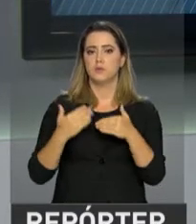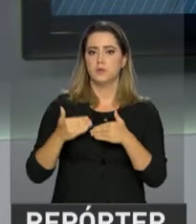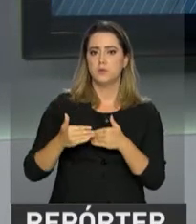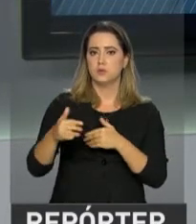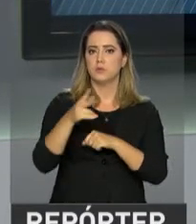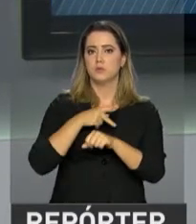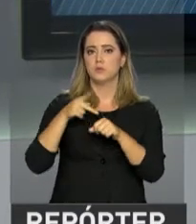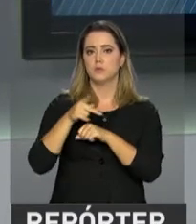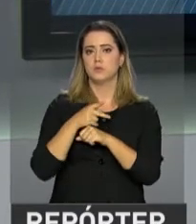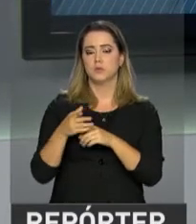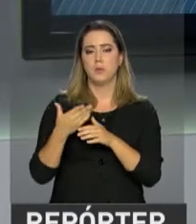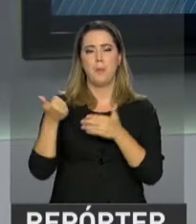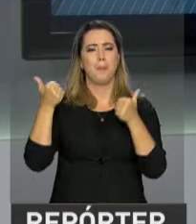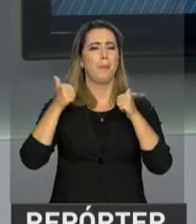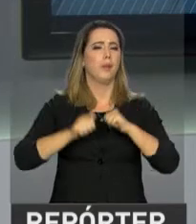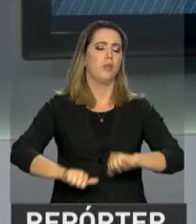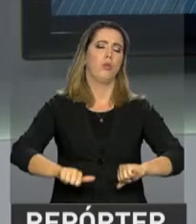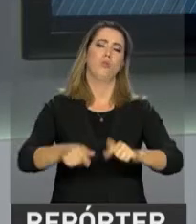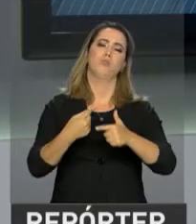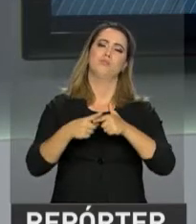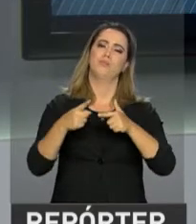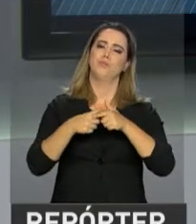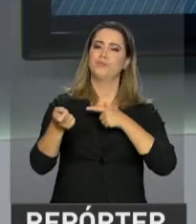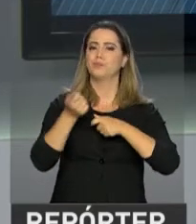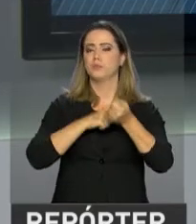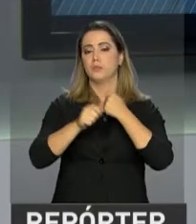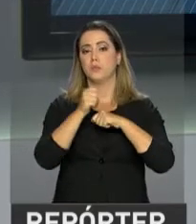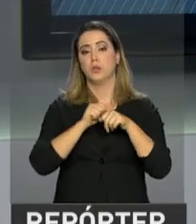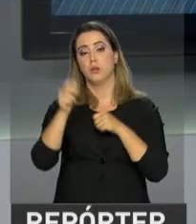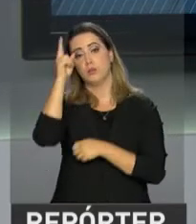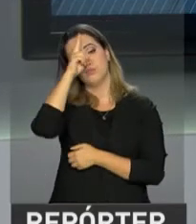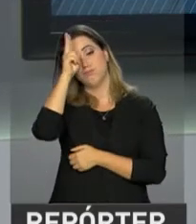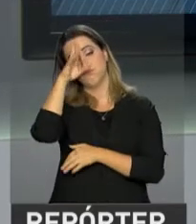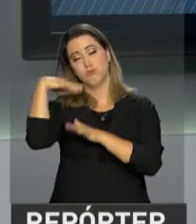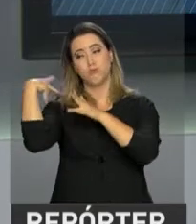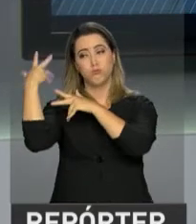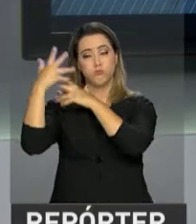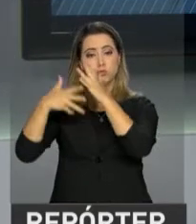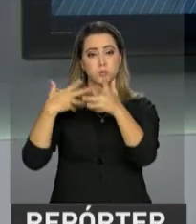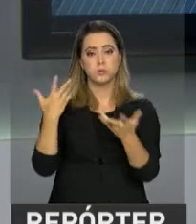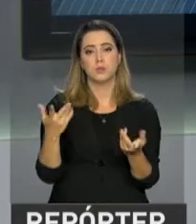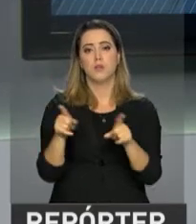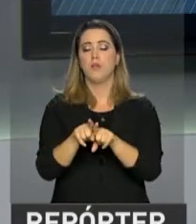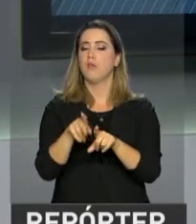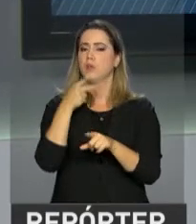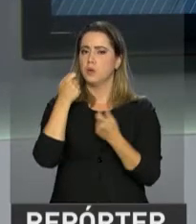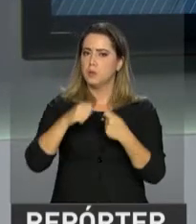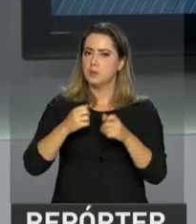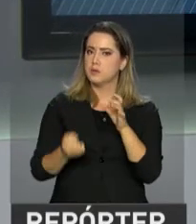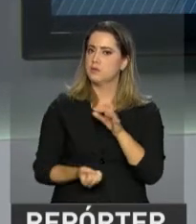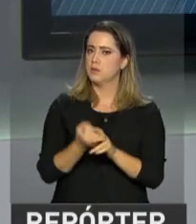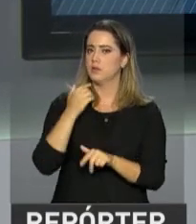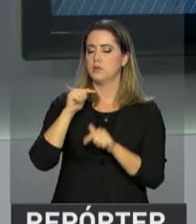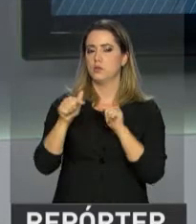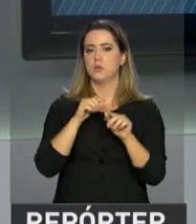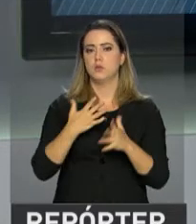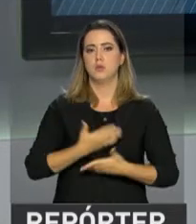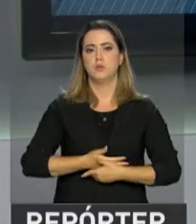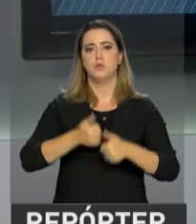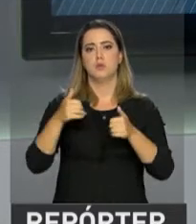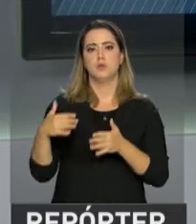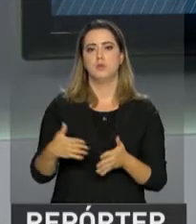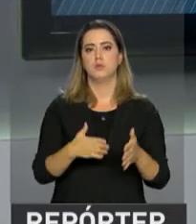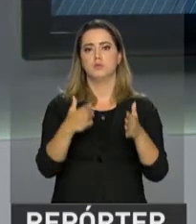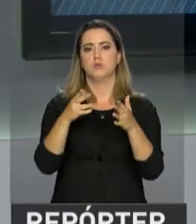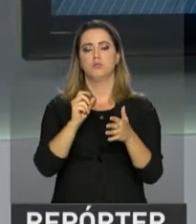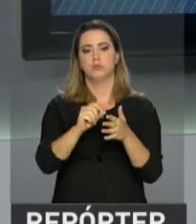últimos anos a pior crise econômica da história e defendeu que a geração de empregos é o caminho para melhorar as condições econômicas em geral